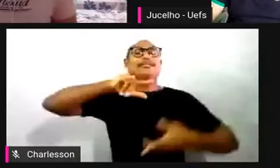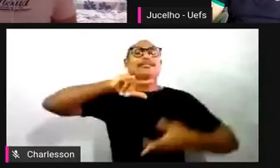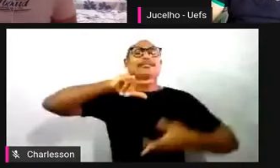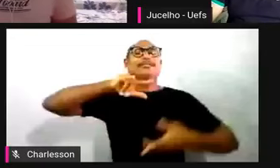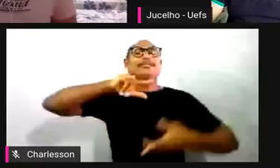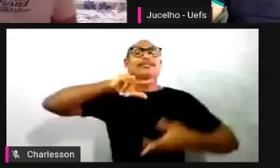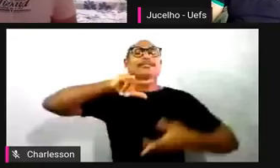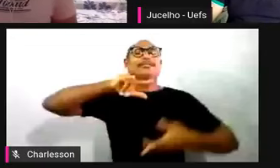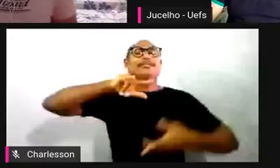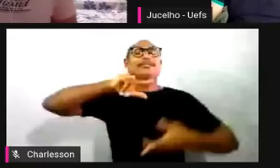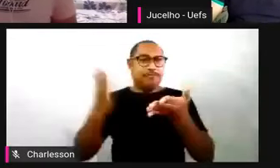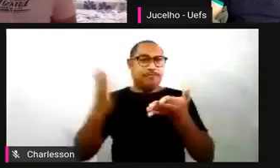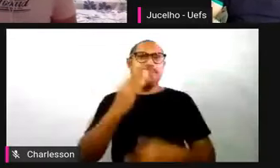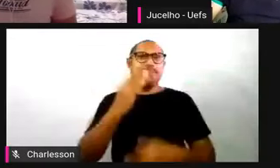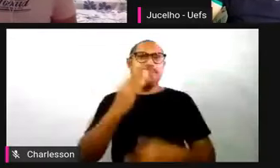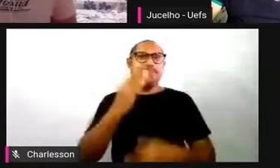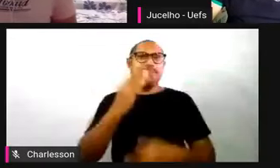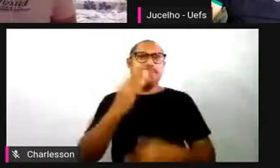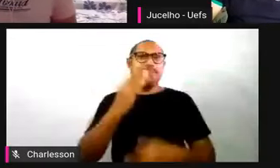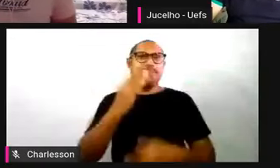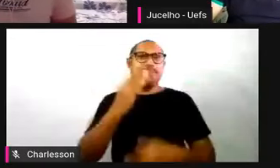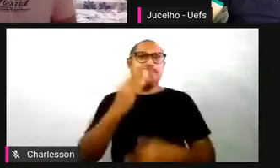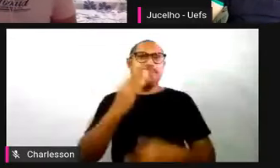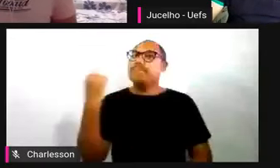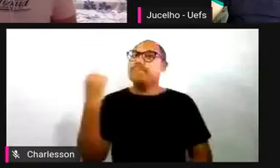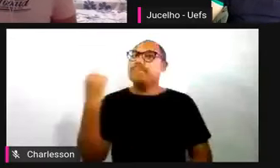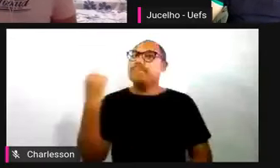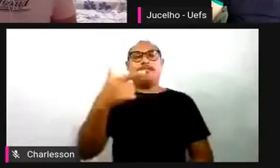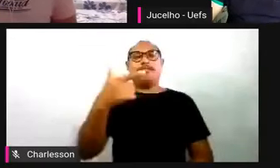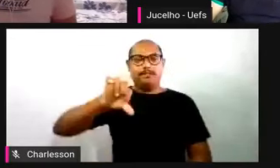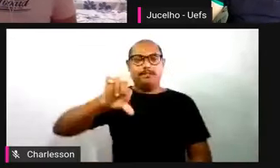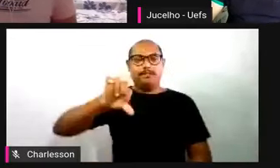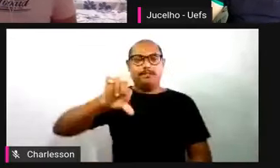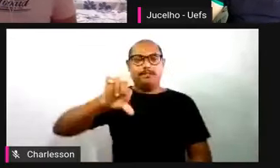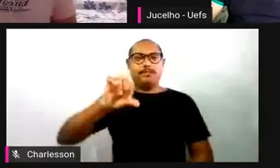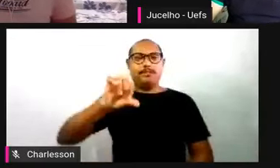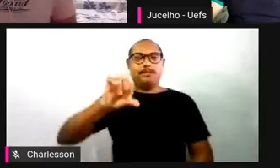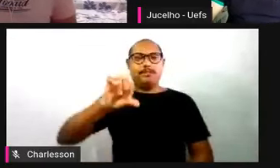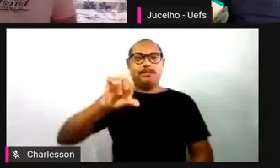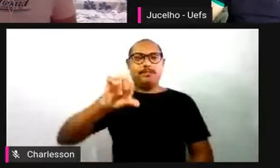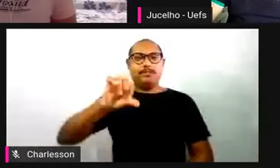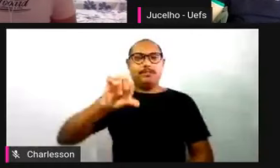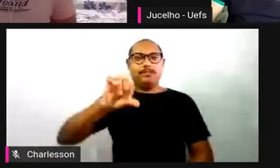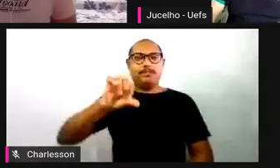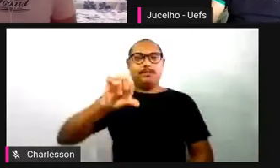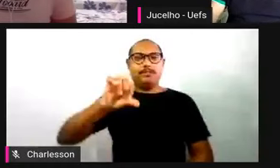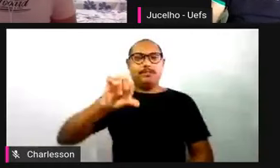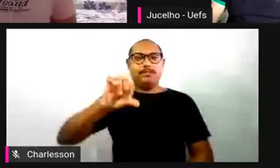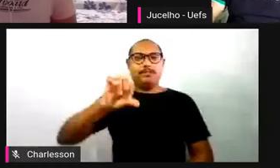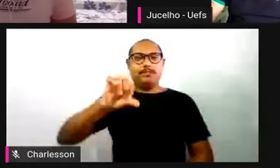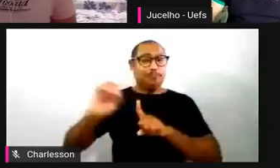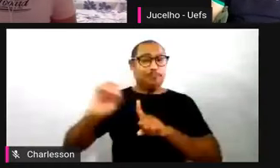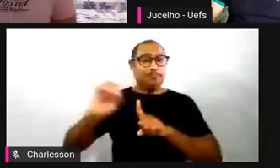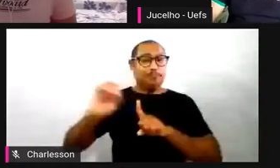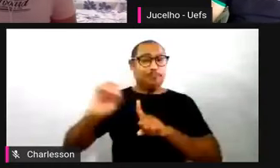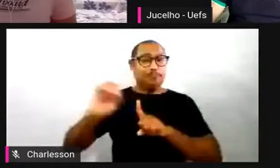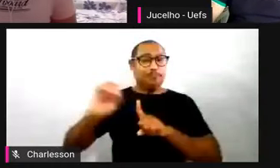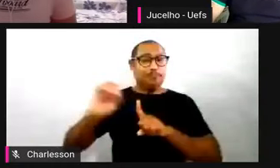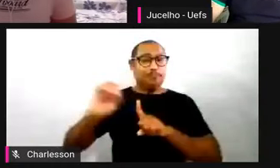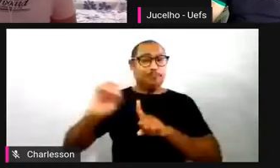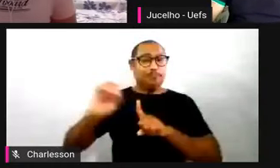outubro. É uma iniciativa muito interessante. Nós sabemos que os livros têm como função